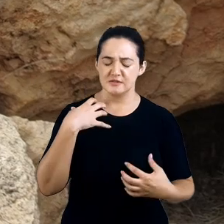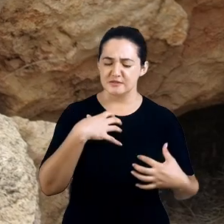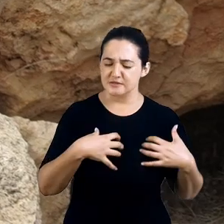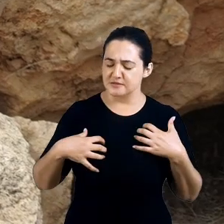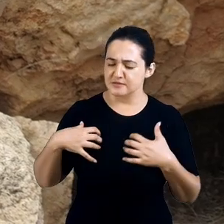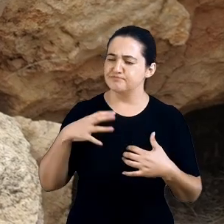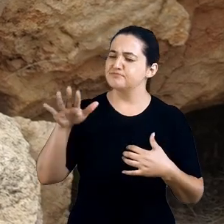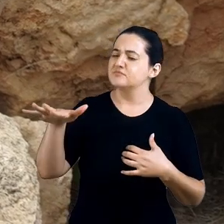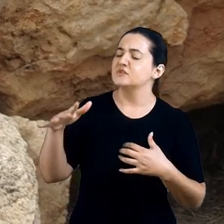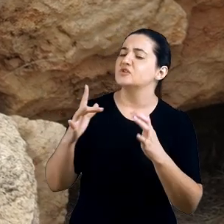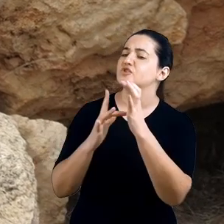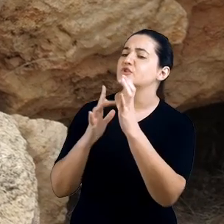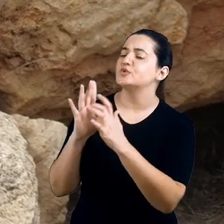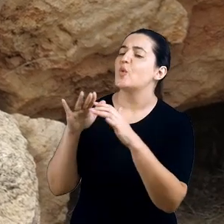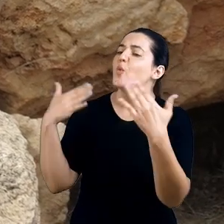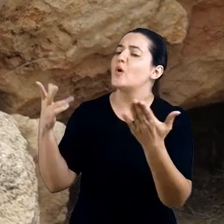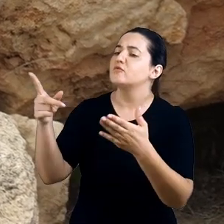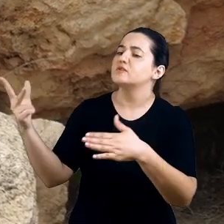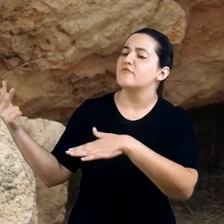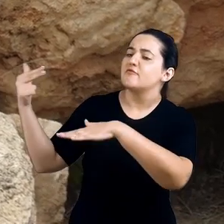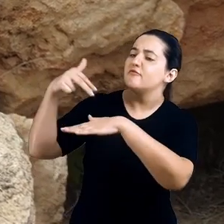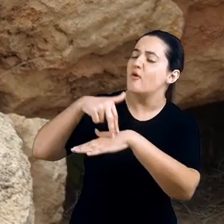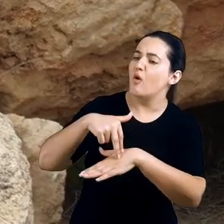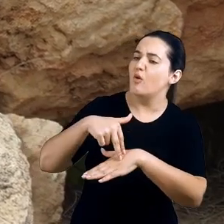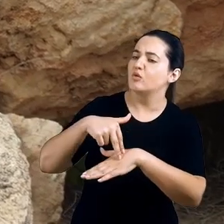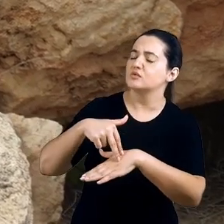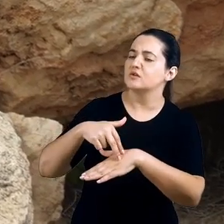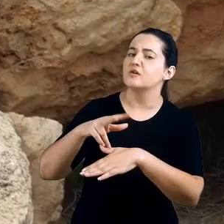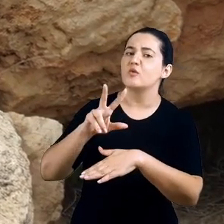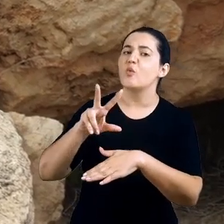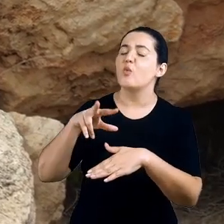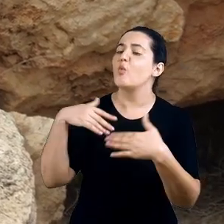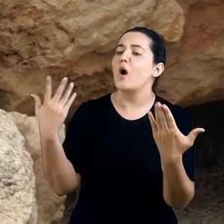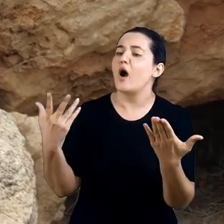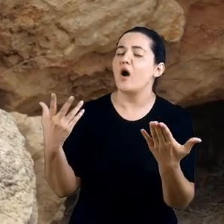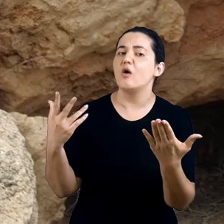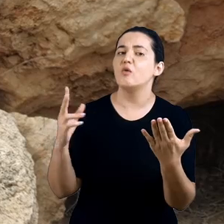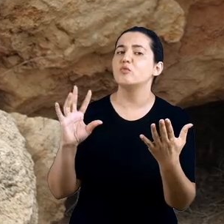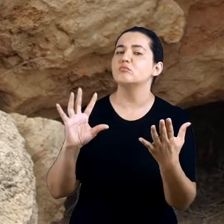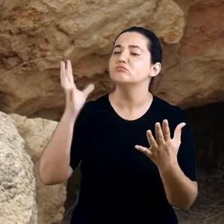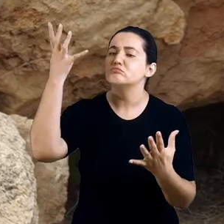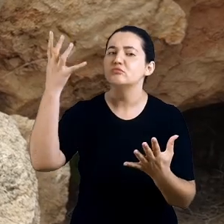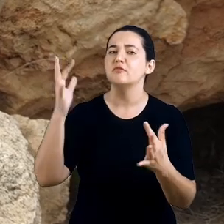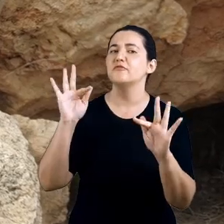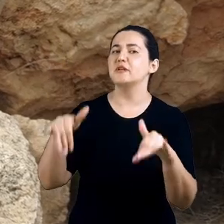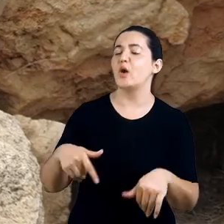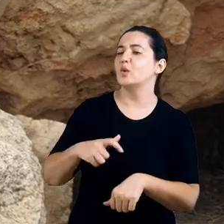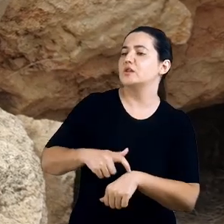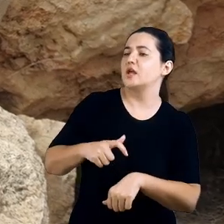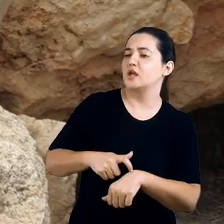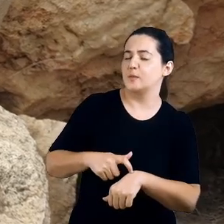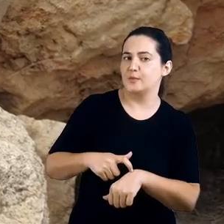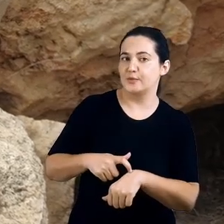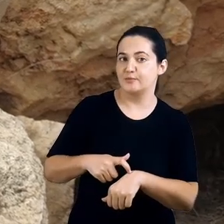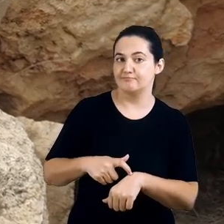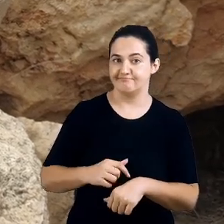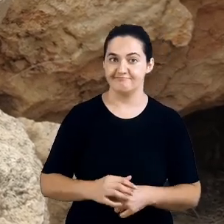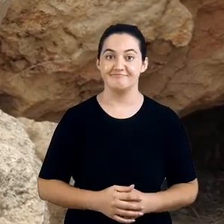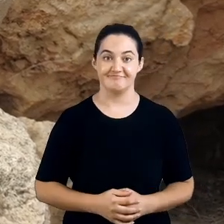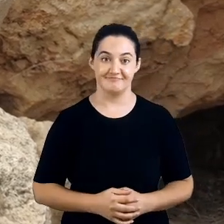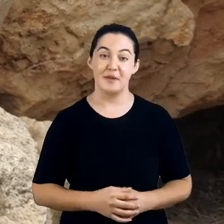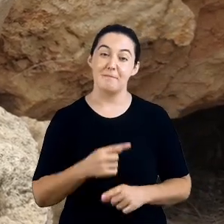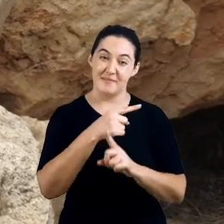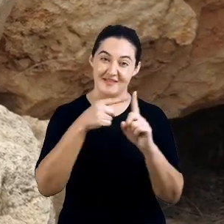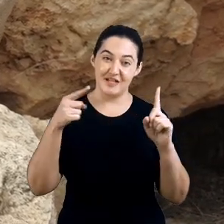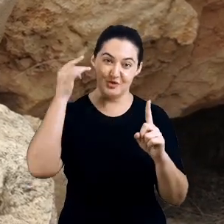será a sua vinda? E que sinal haverá do fim dos tempos? Você pode ler isso em Mateus capítulo 24. Parte dessa